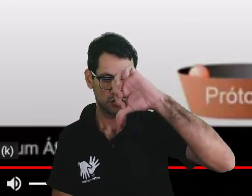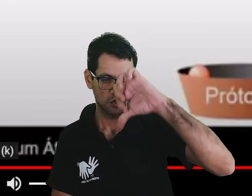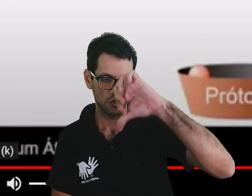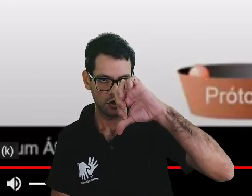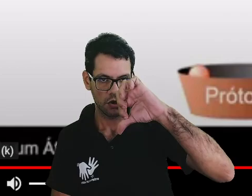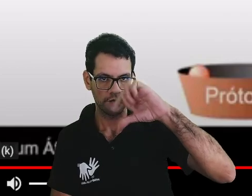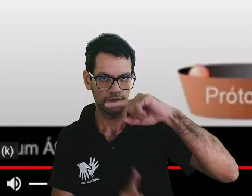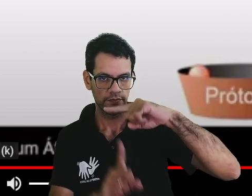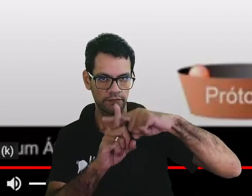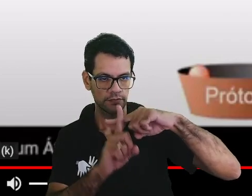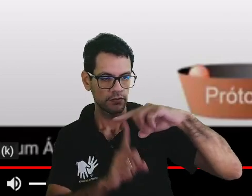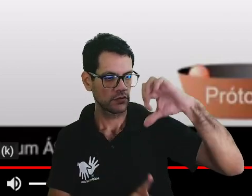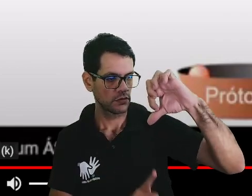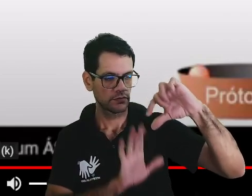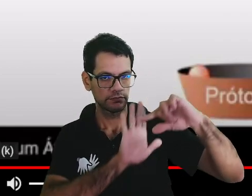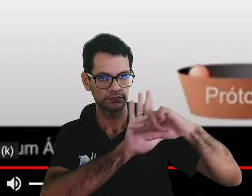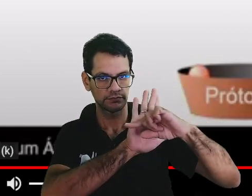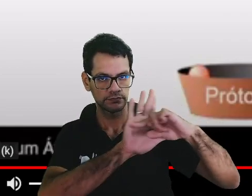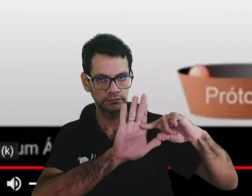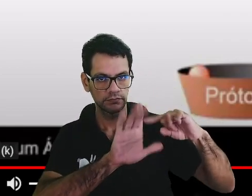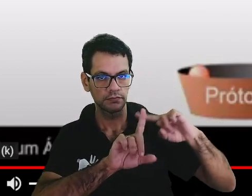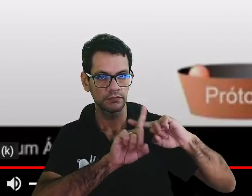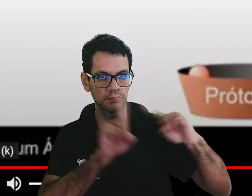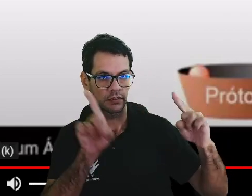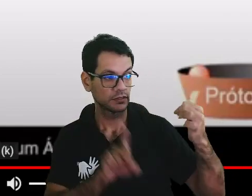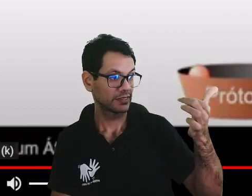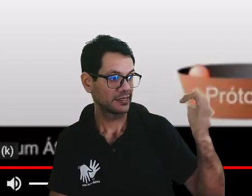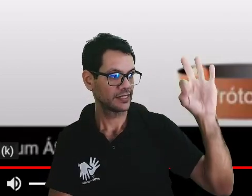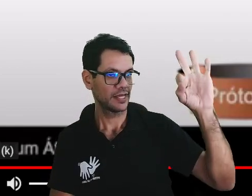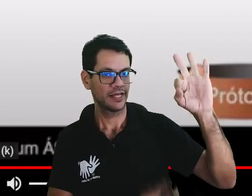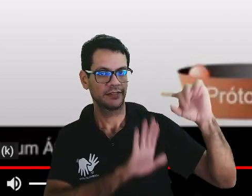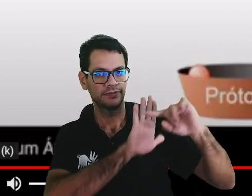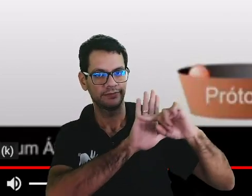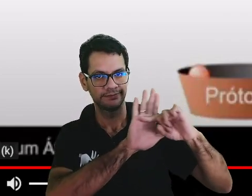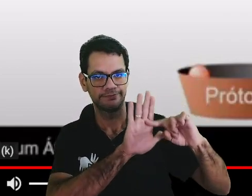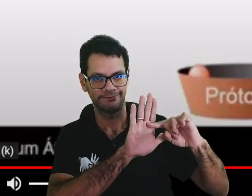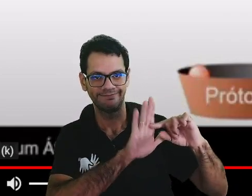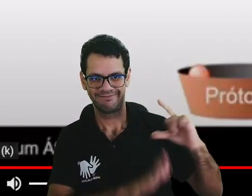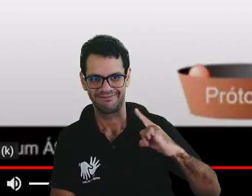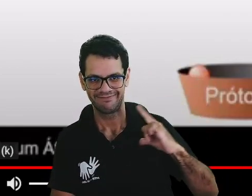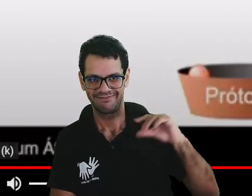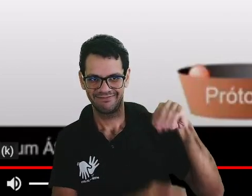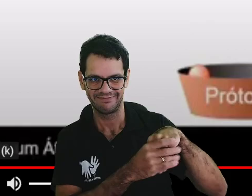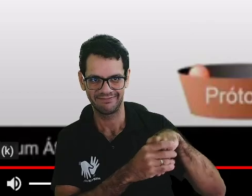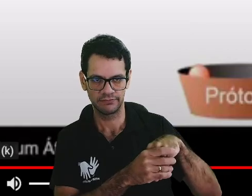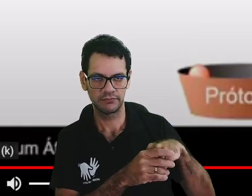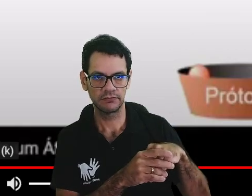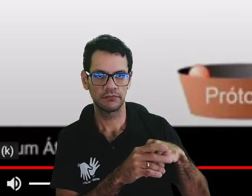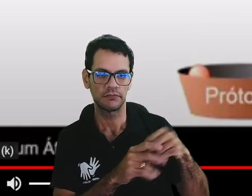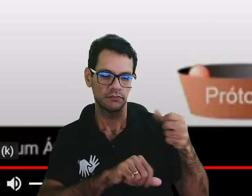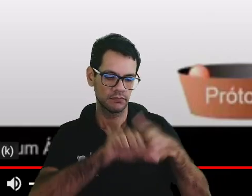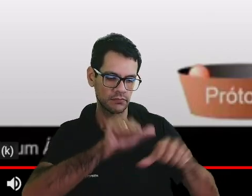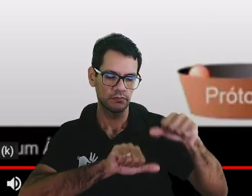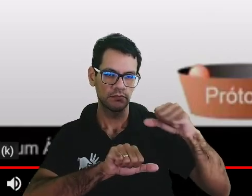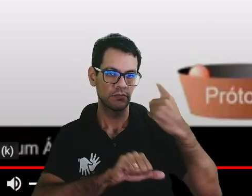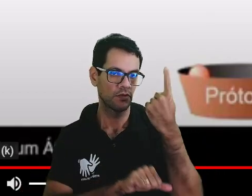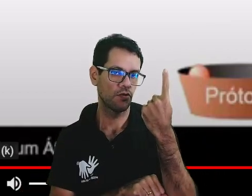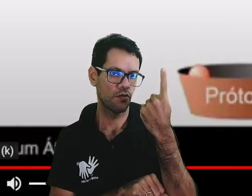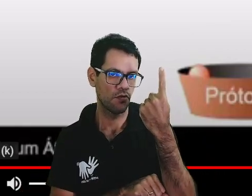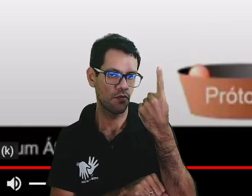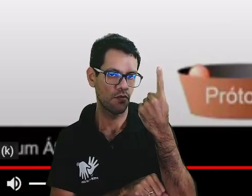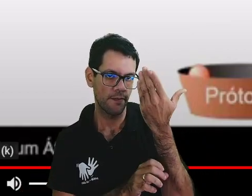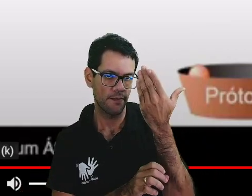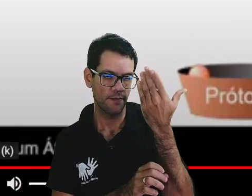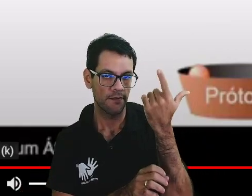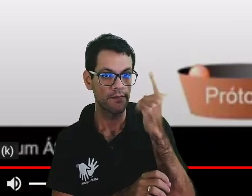partículas positivas e 9 negativas, só que ele tem 10 negativas, né? Então, ele virou um